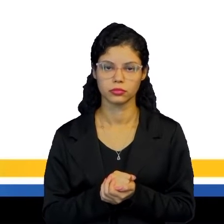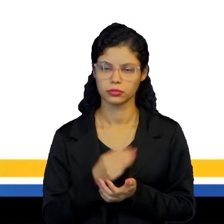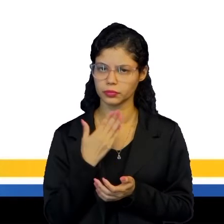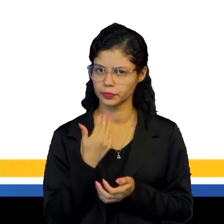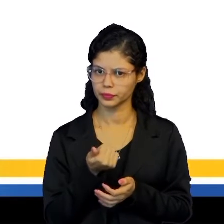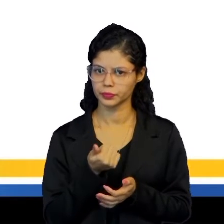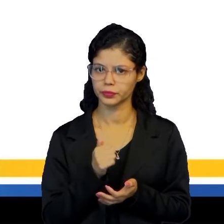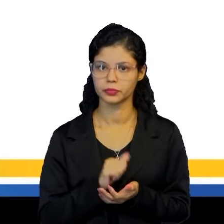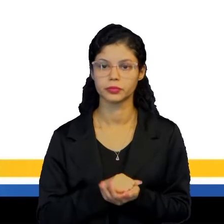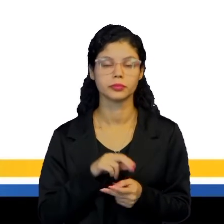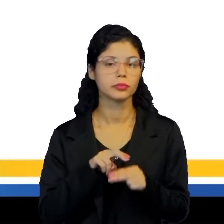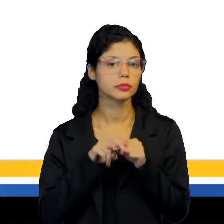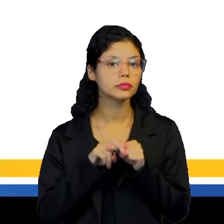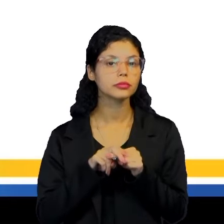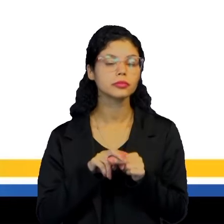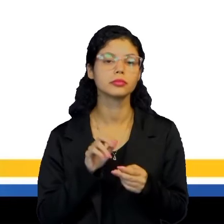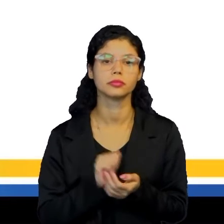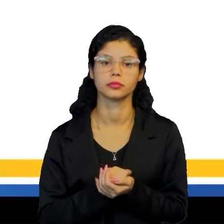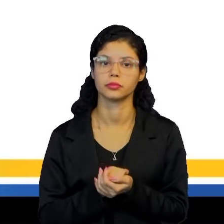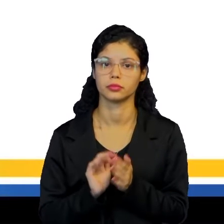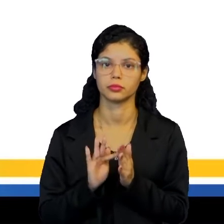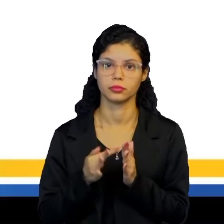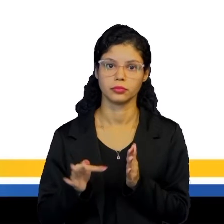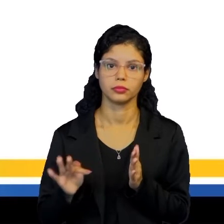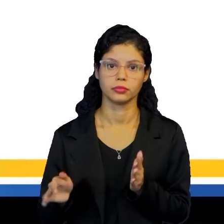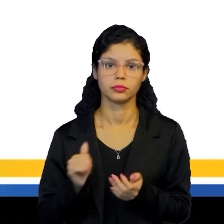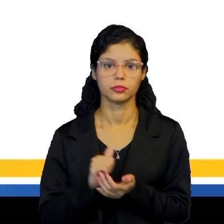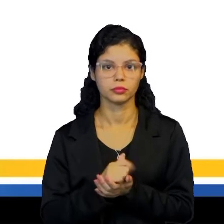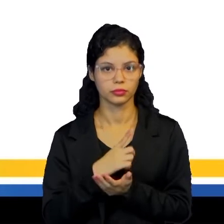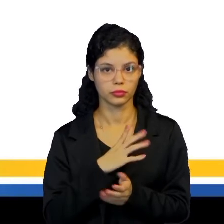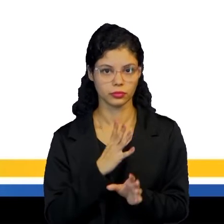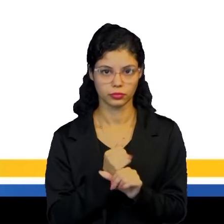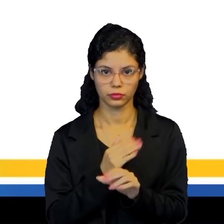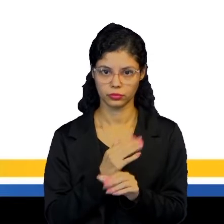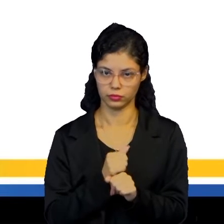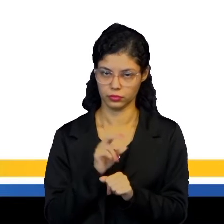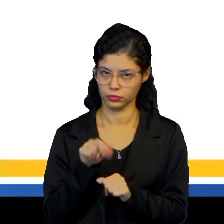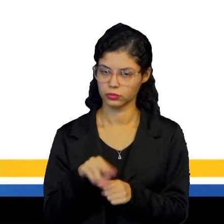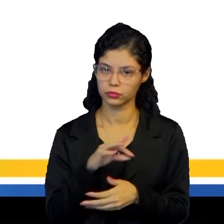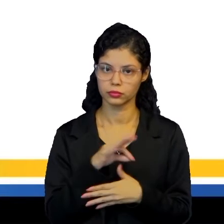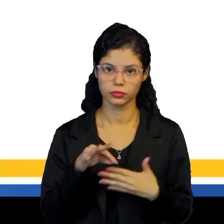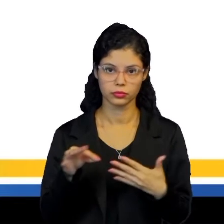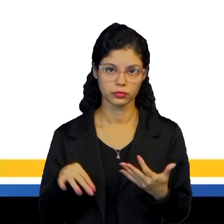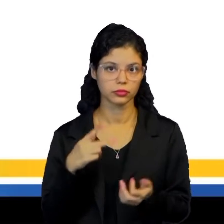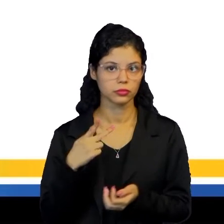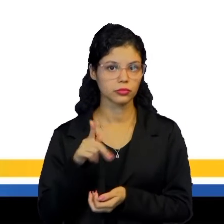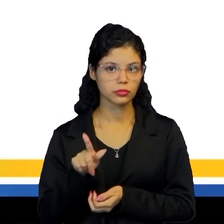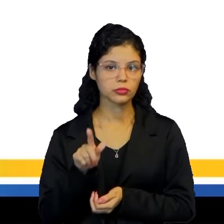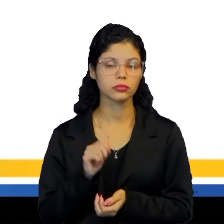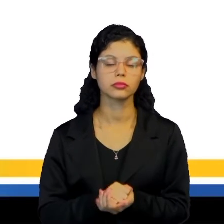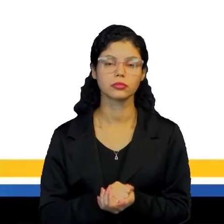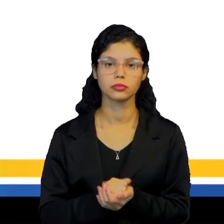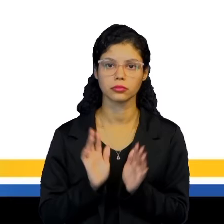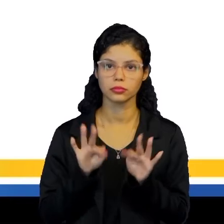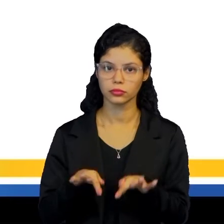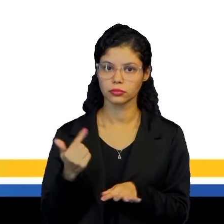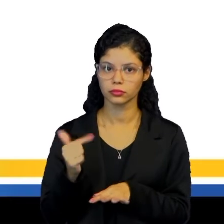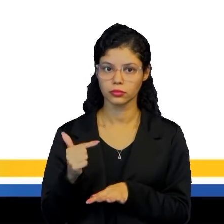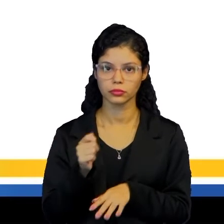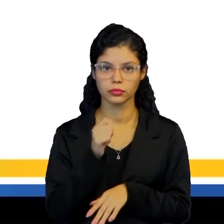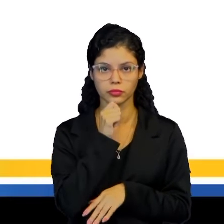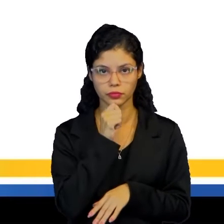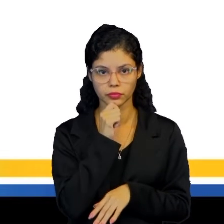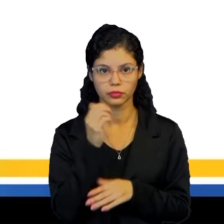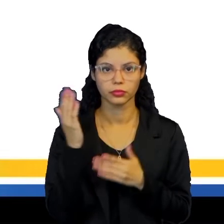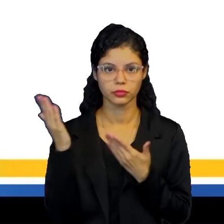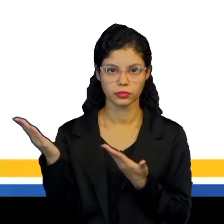Tudo bem? Portanto, a fórmula para obter a soma dos n elementos de uma PG finita é essa